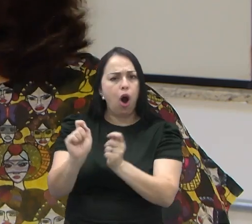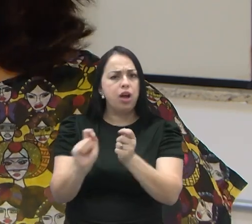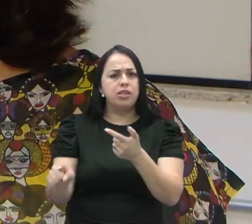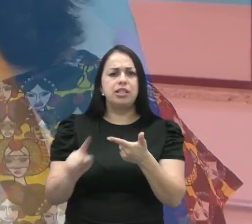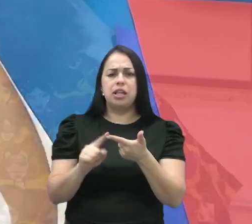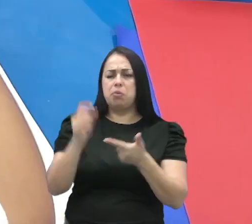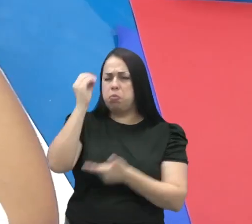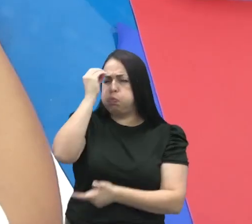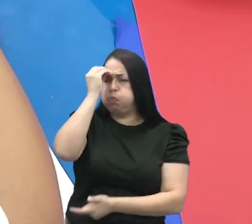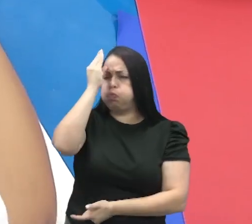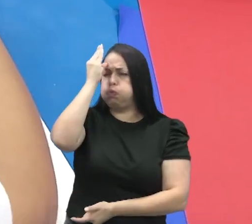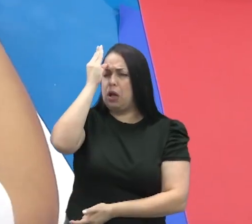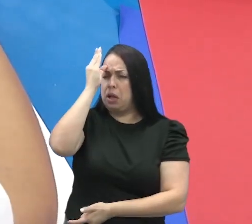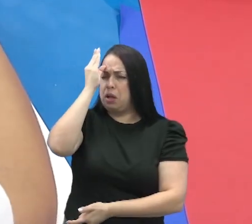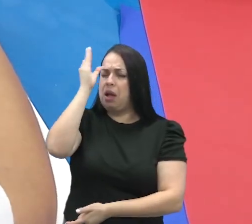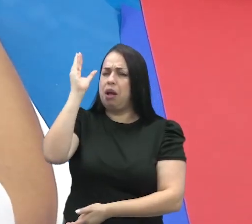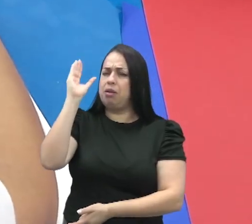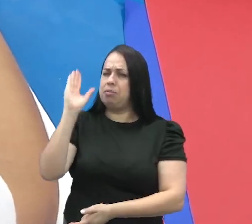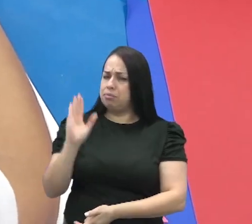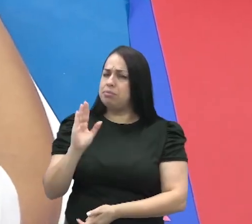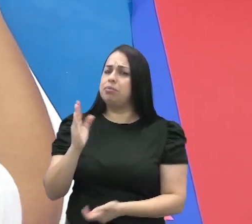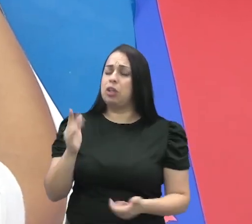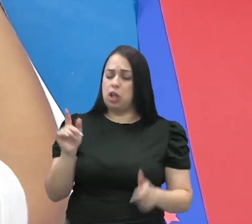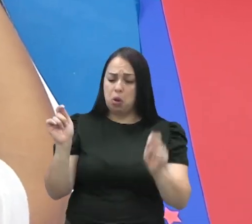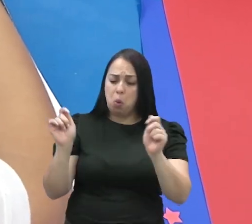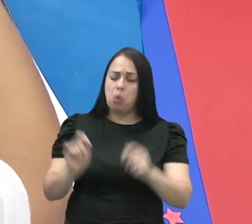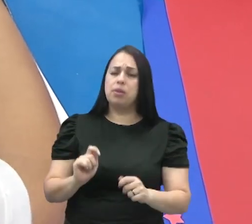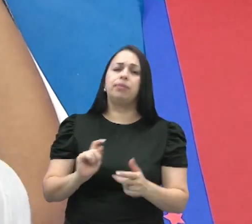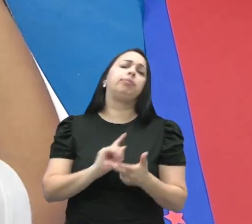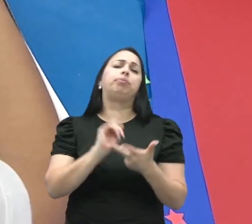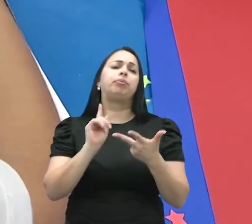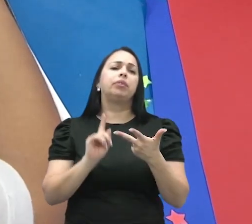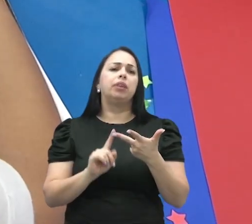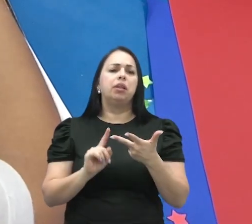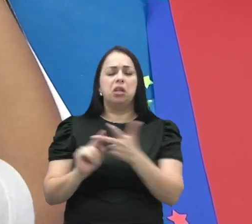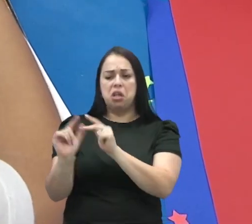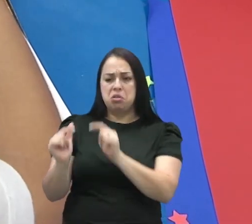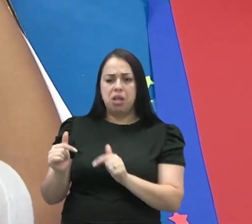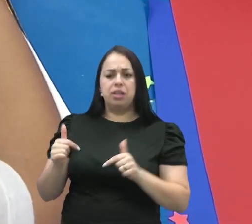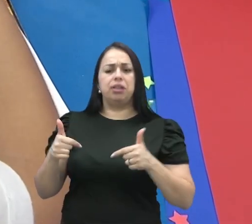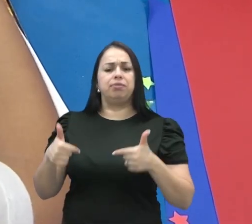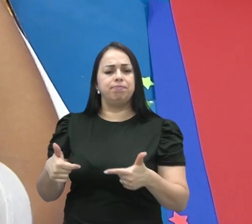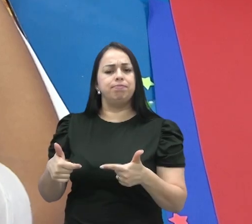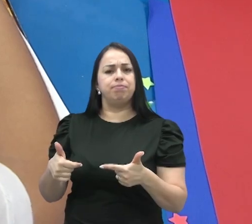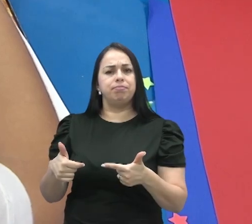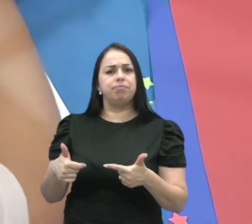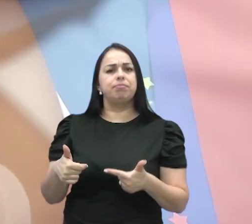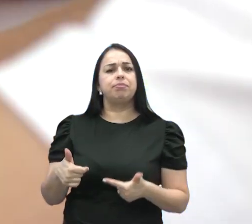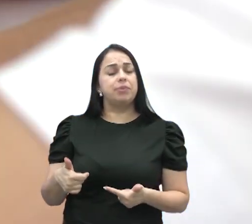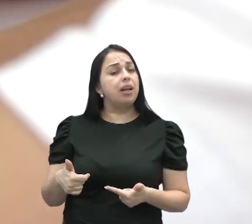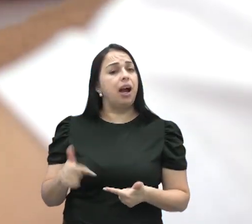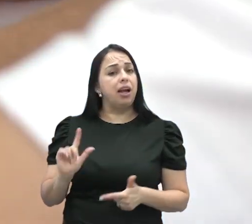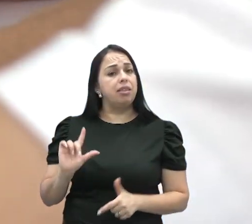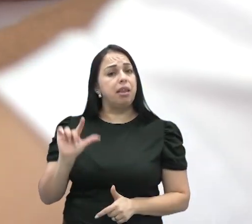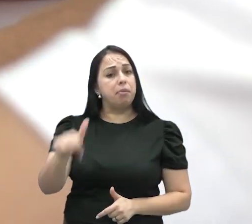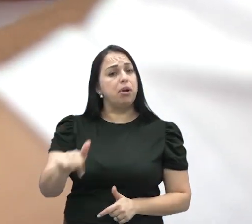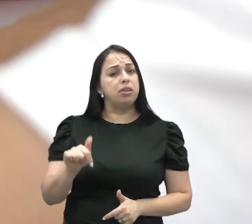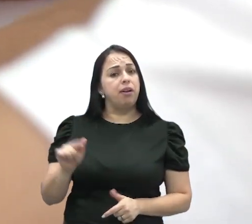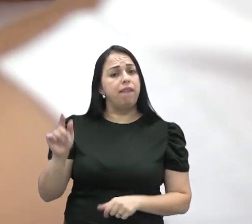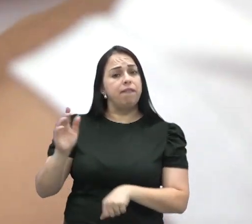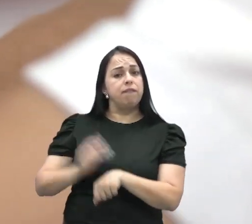autonomia intelectual, principalmente autonomia intelectual, que consigam ter proatividade e, a partir